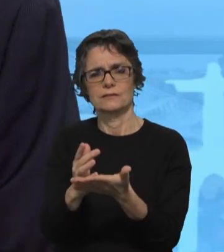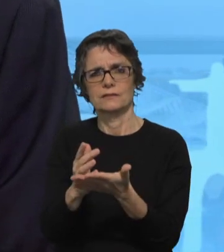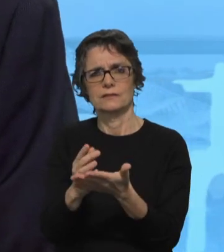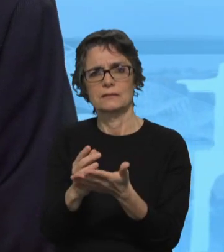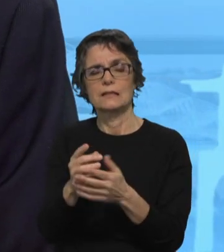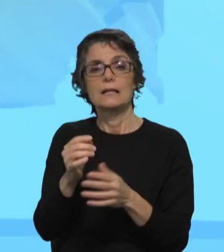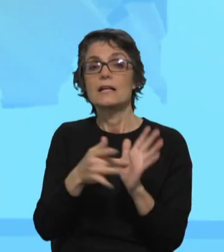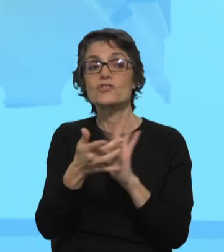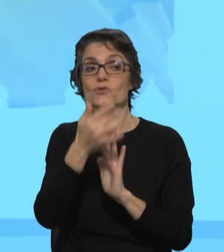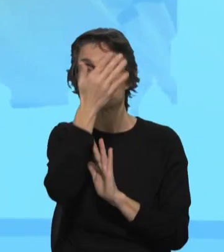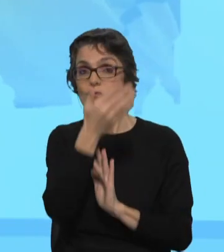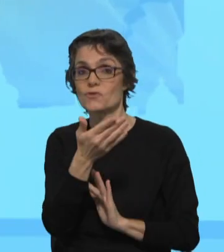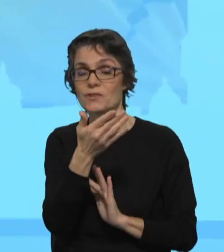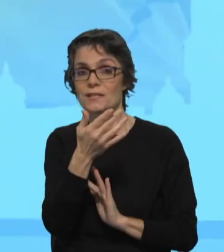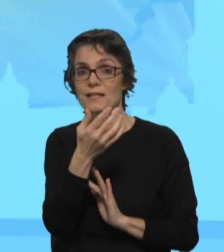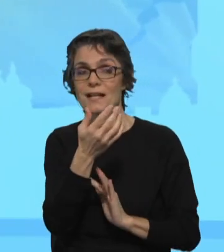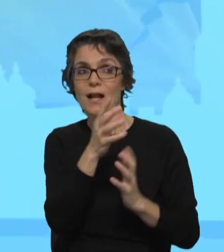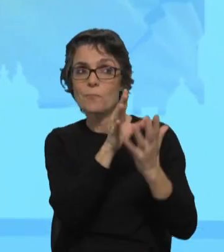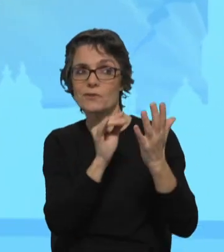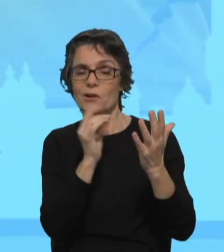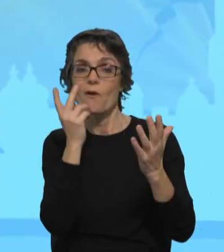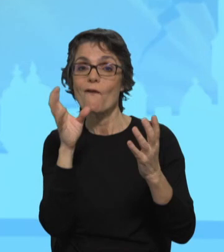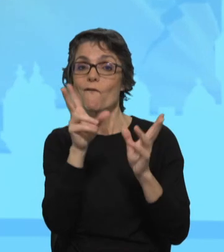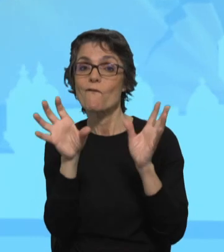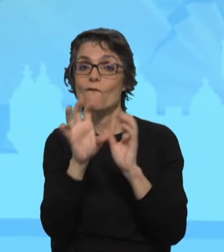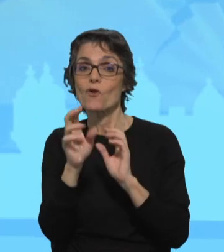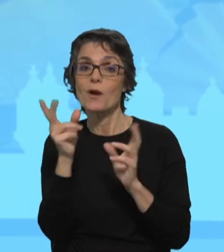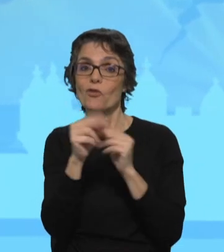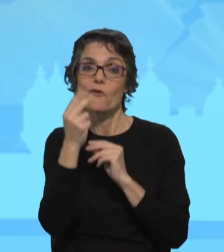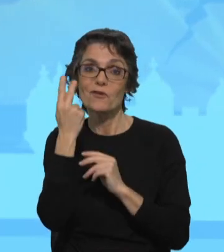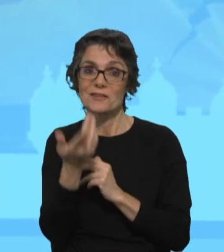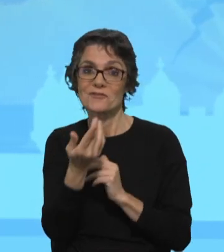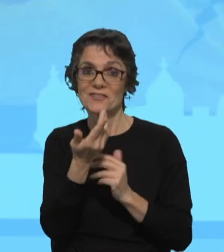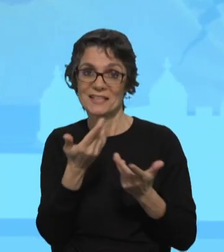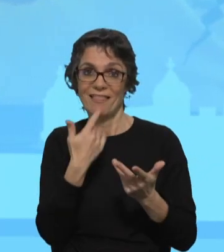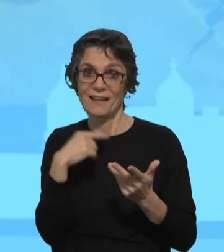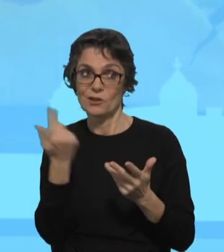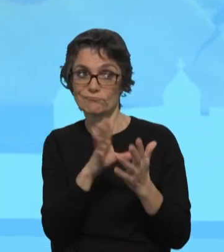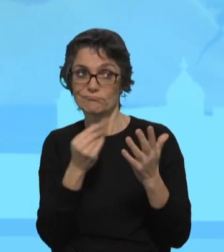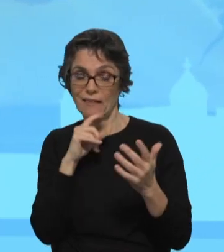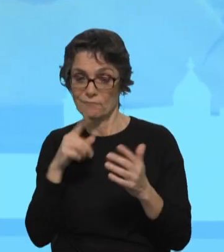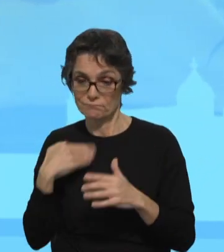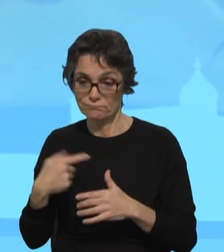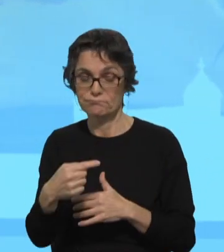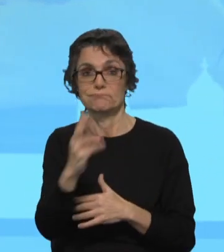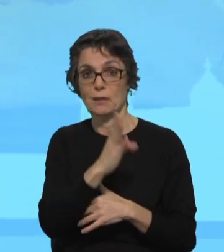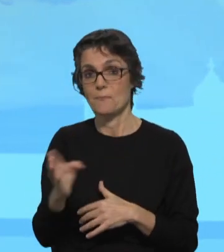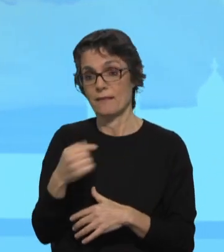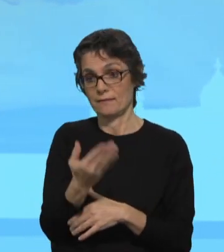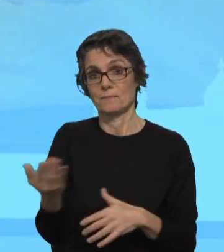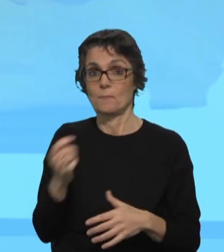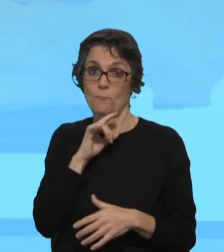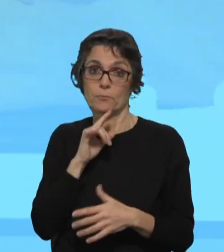em Jesus, há uma maneira nova de viver. E isso também precisa de ser dito. Perguntava-lhe também sobre